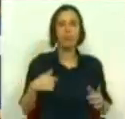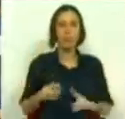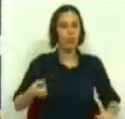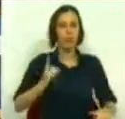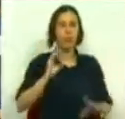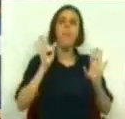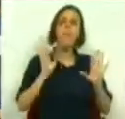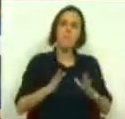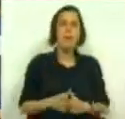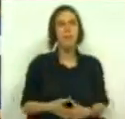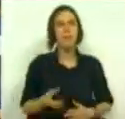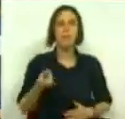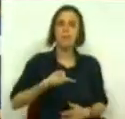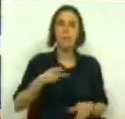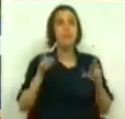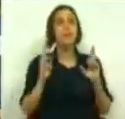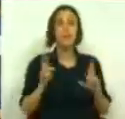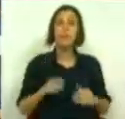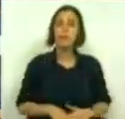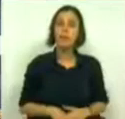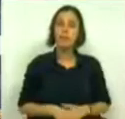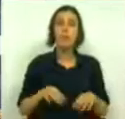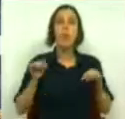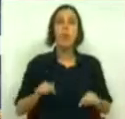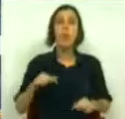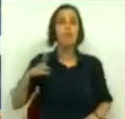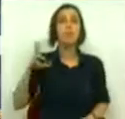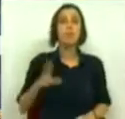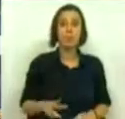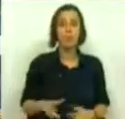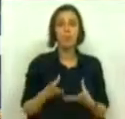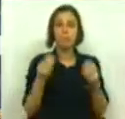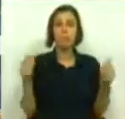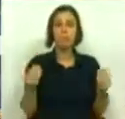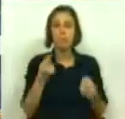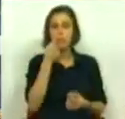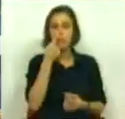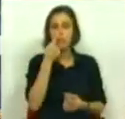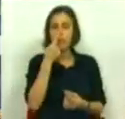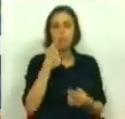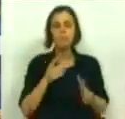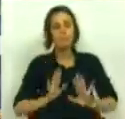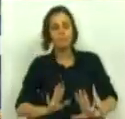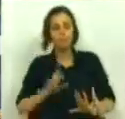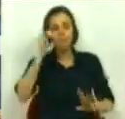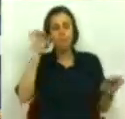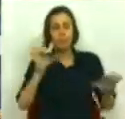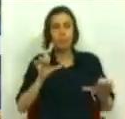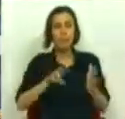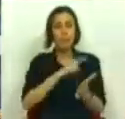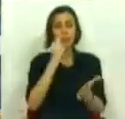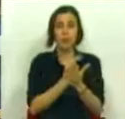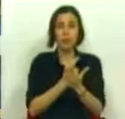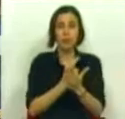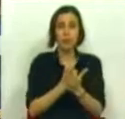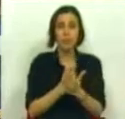estéreis, mas é caso para termos esperança. Hoje em Portugal muitos optam por se acomodar num pessimismo